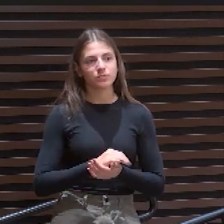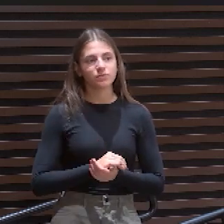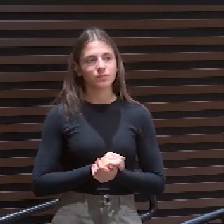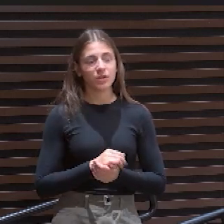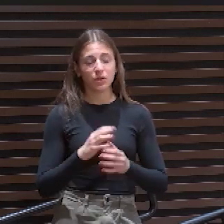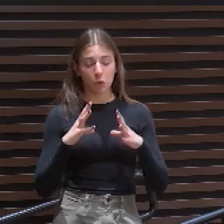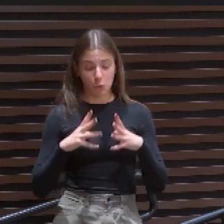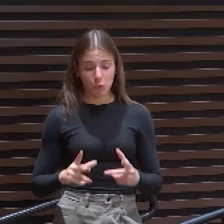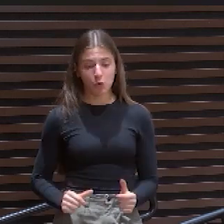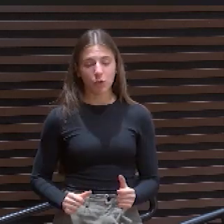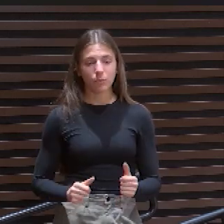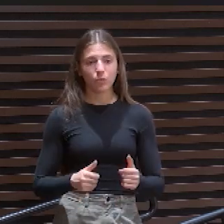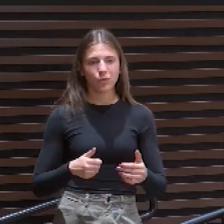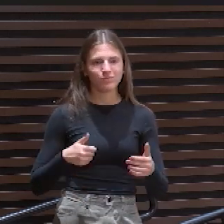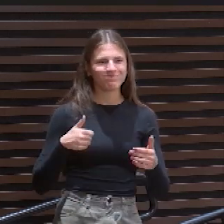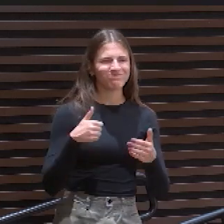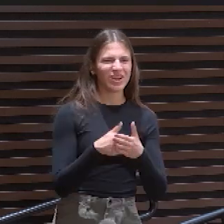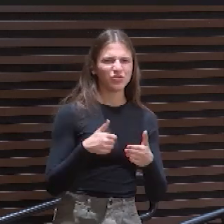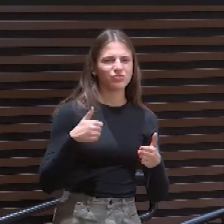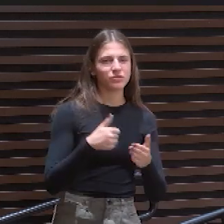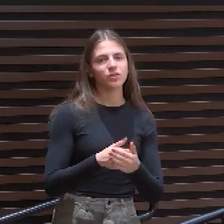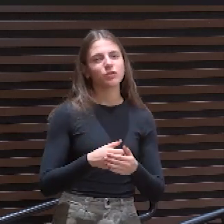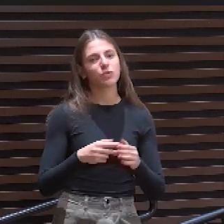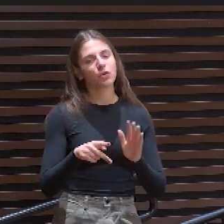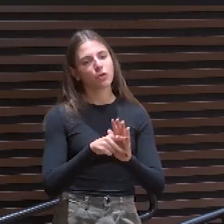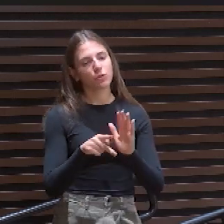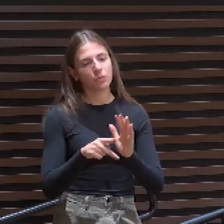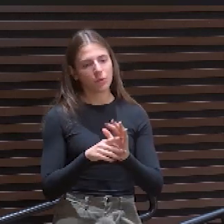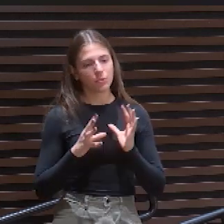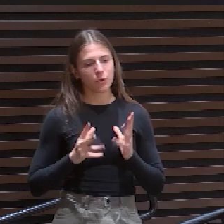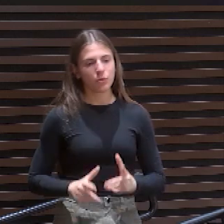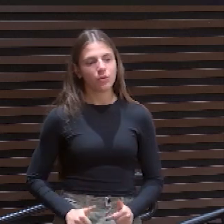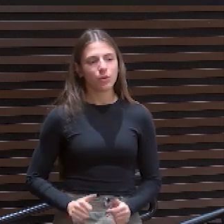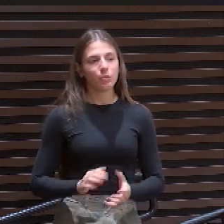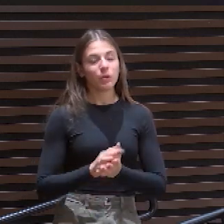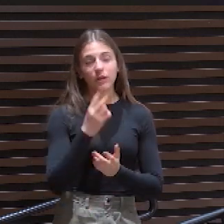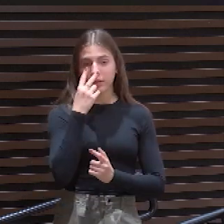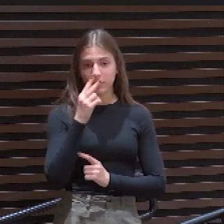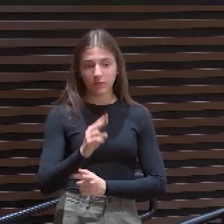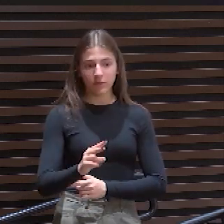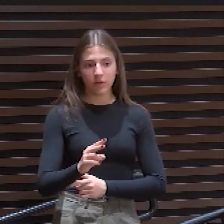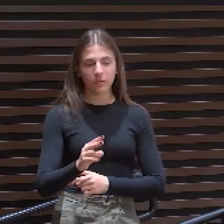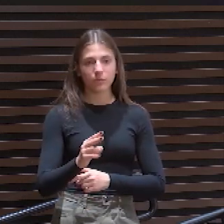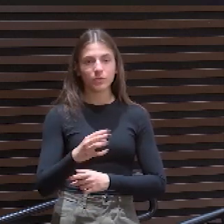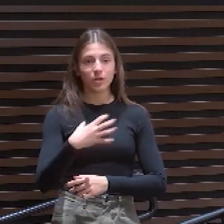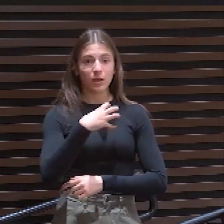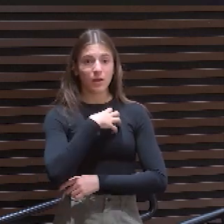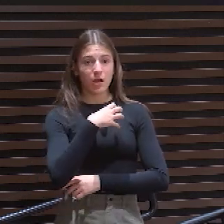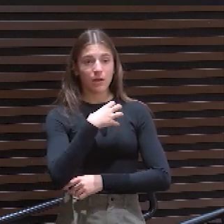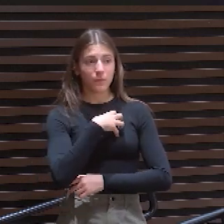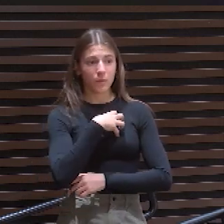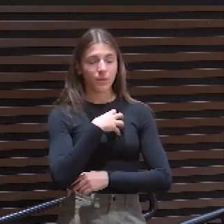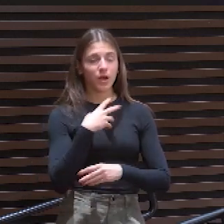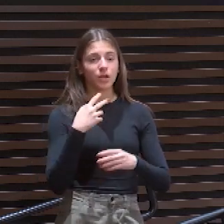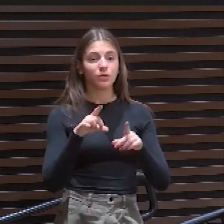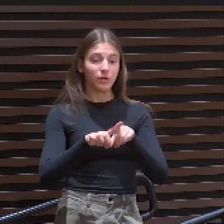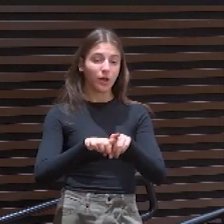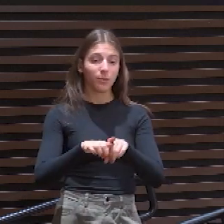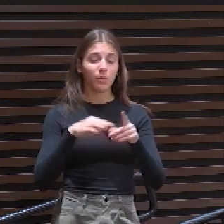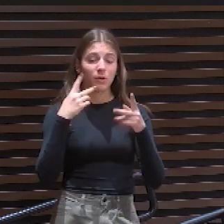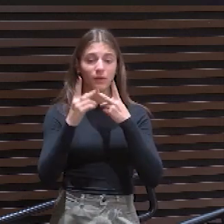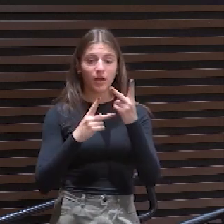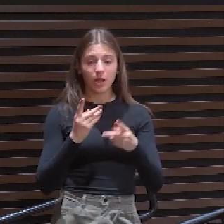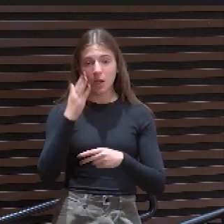corpo. Daí a advertência em razão da atitude dos irmãos de maldizerem entre si. Por isso,